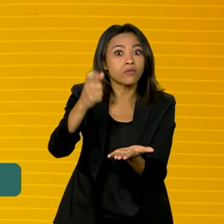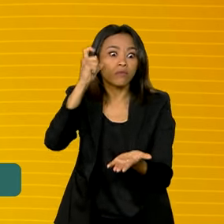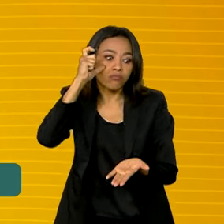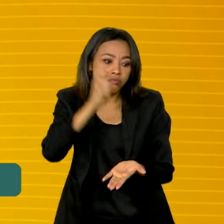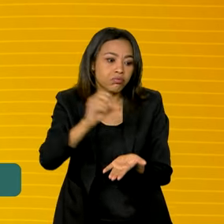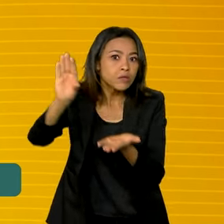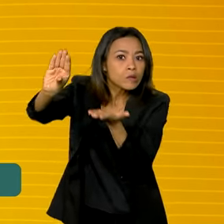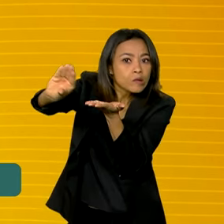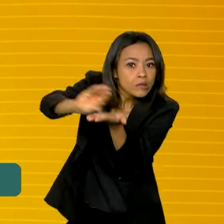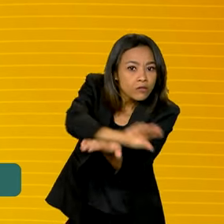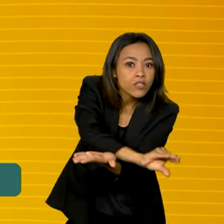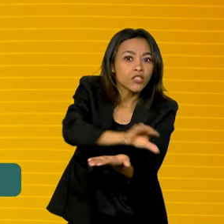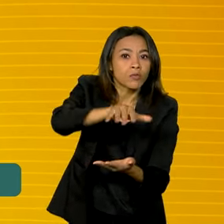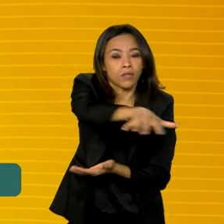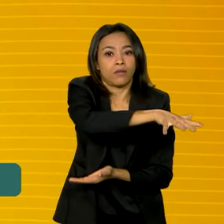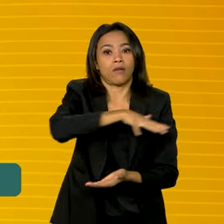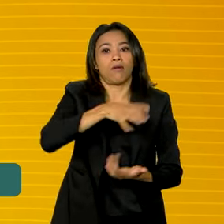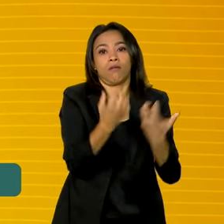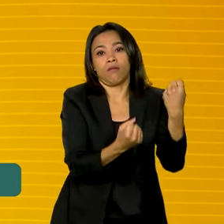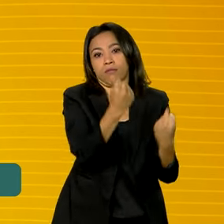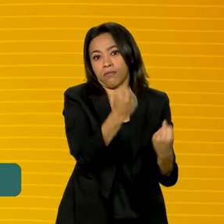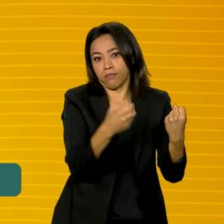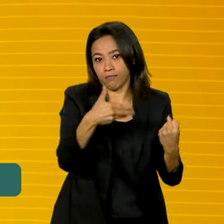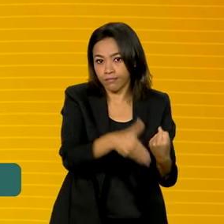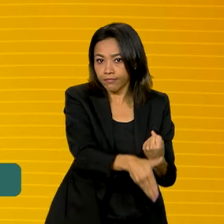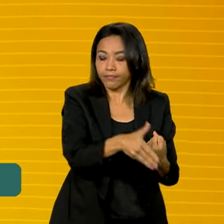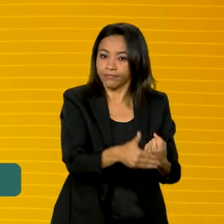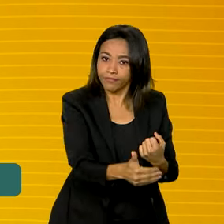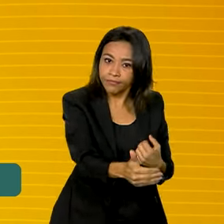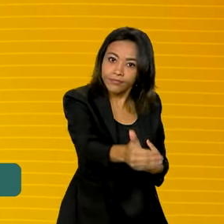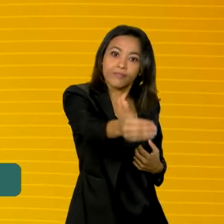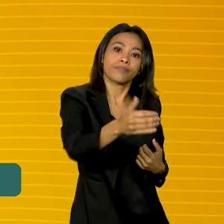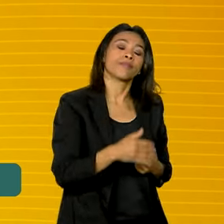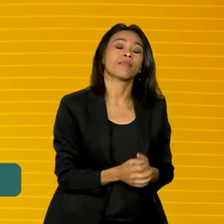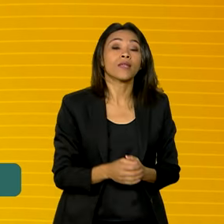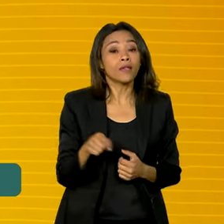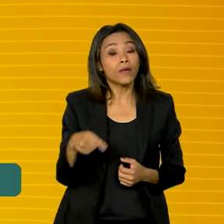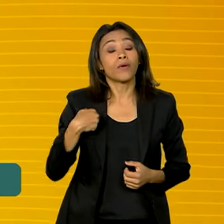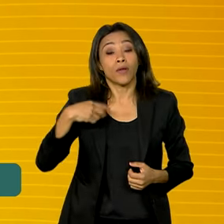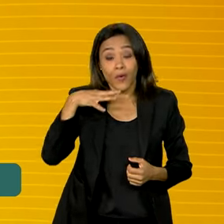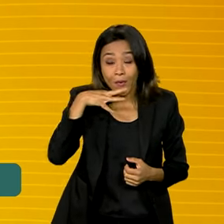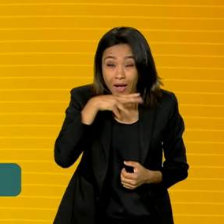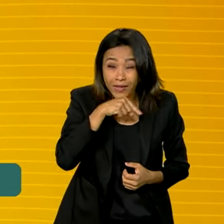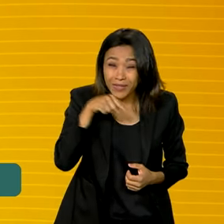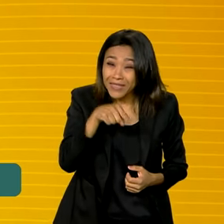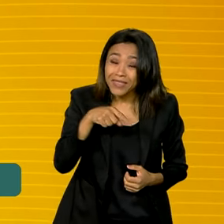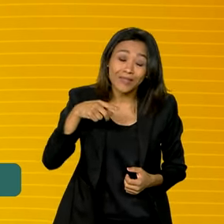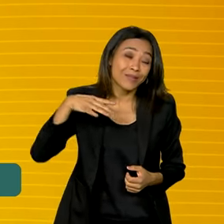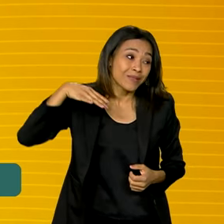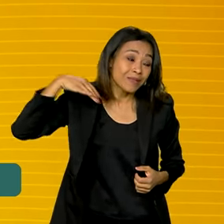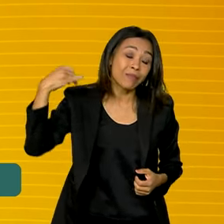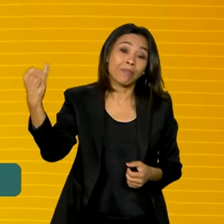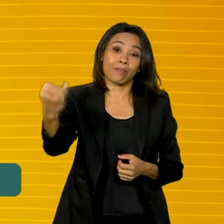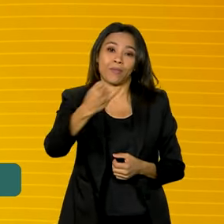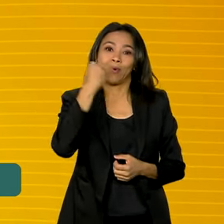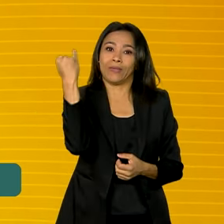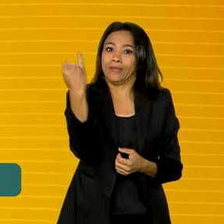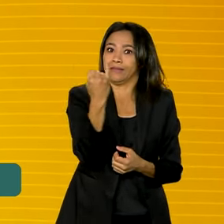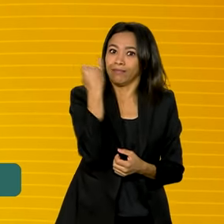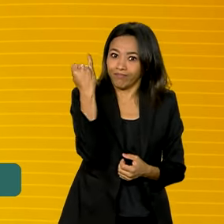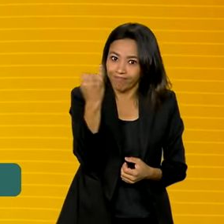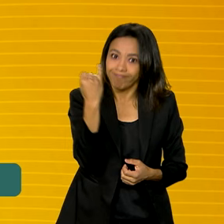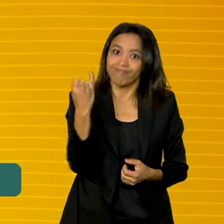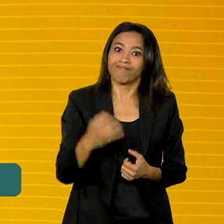polo automotivo em Horizonte. Então, eu acho que é um marco importante da